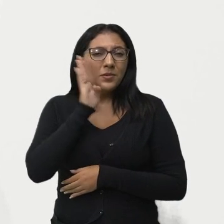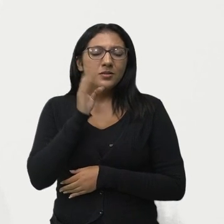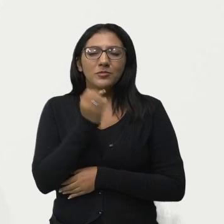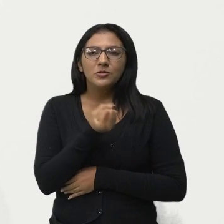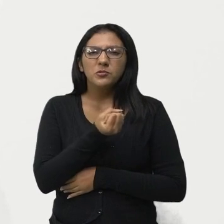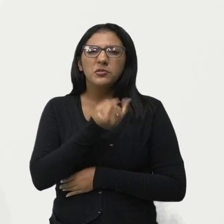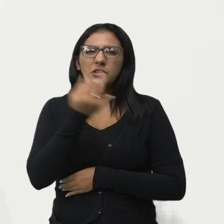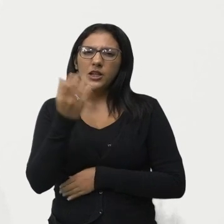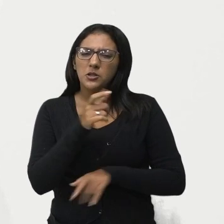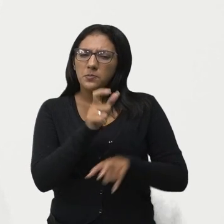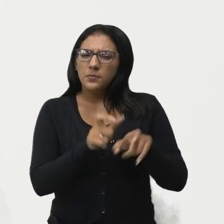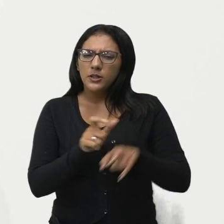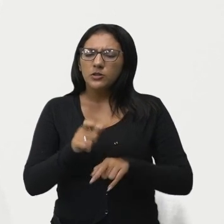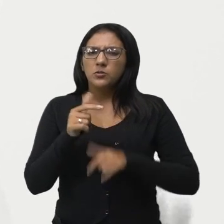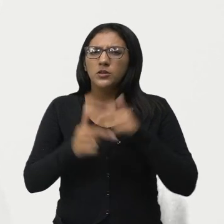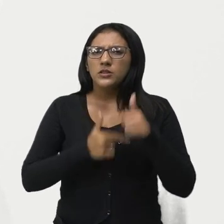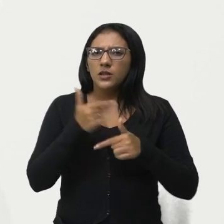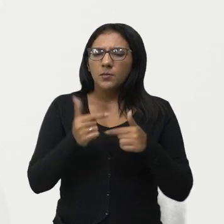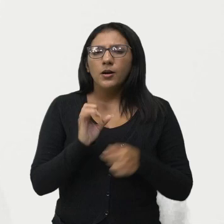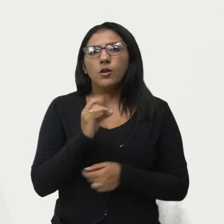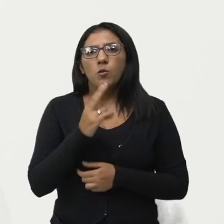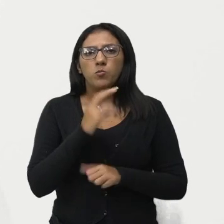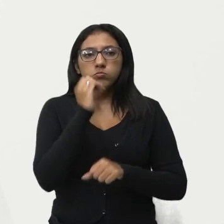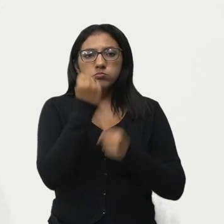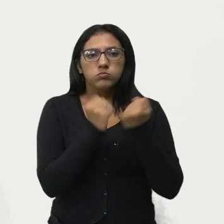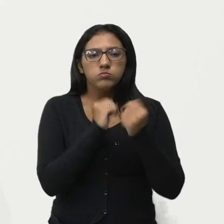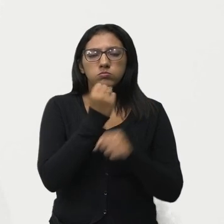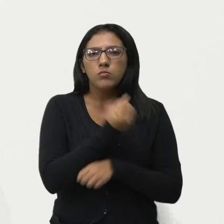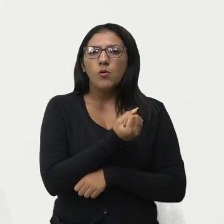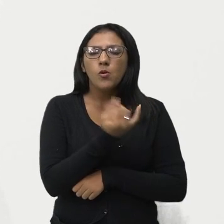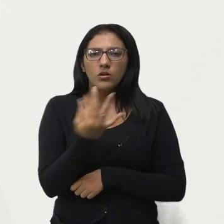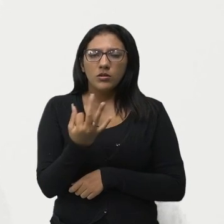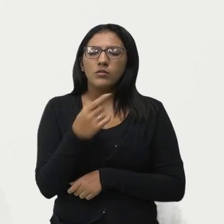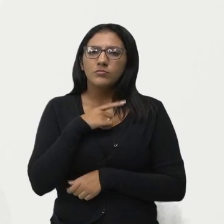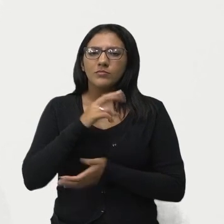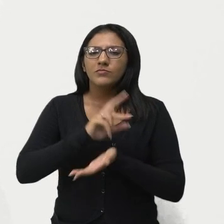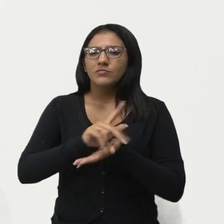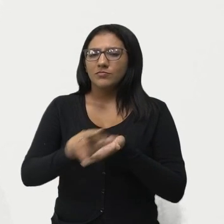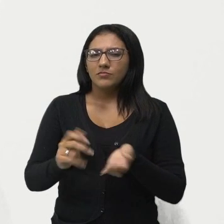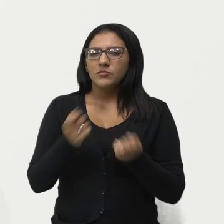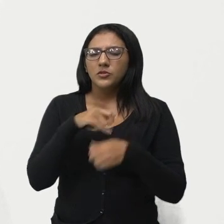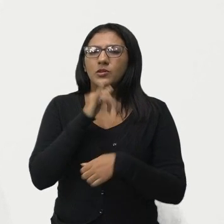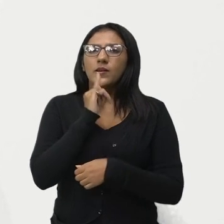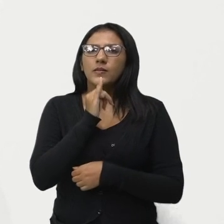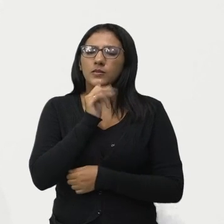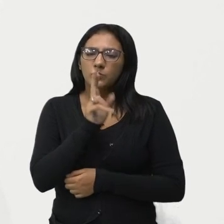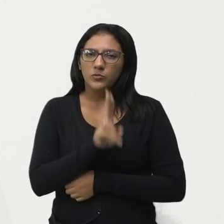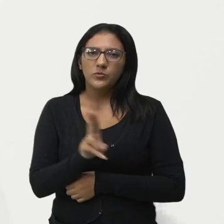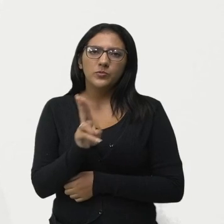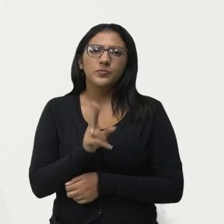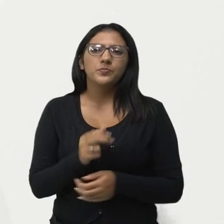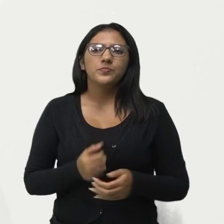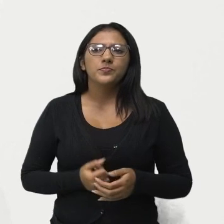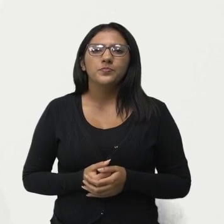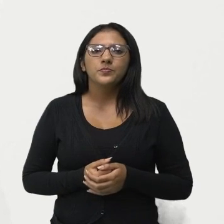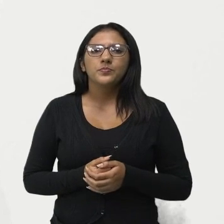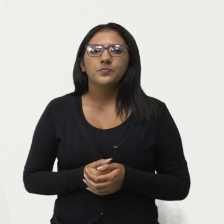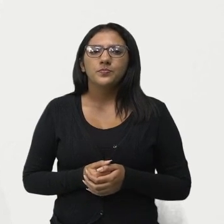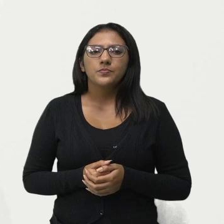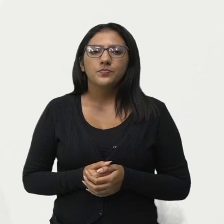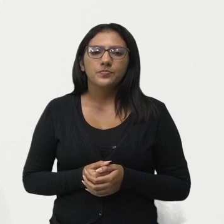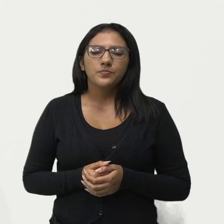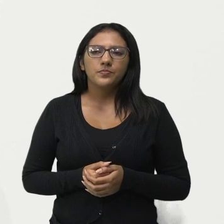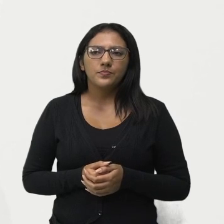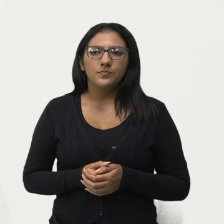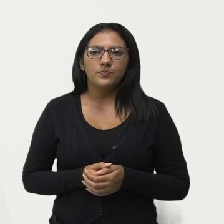de trabalhadores, né? Número de máquinas, né? Temos outras grandezas aí, tá? E a gente viu